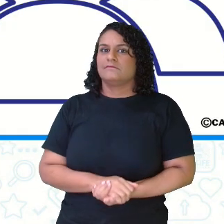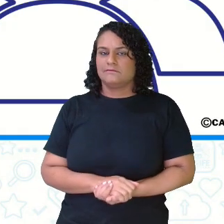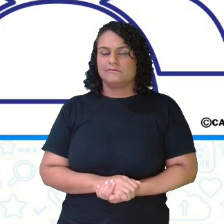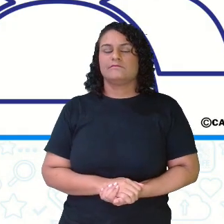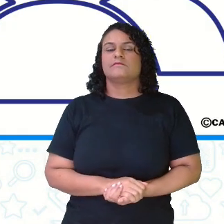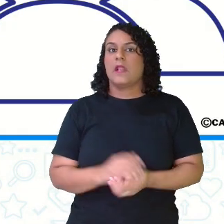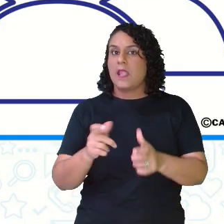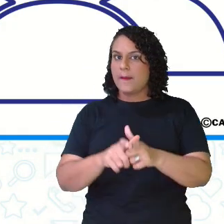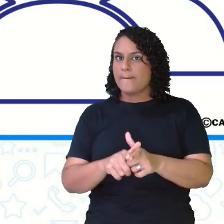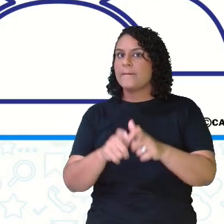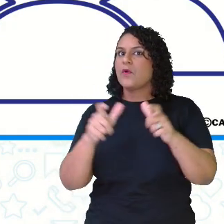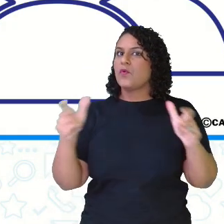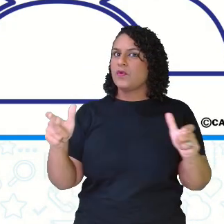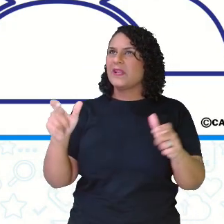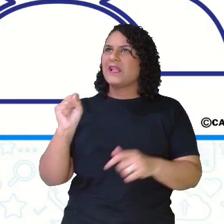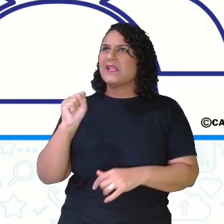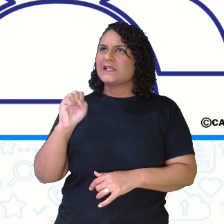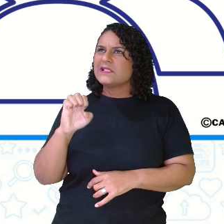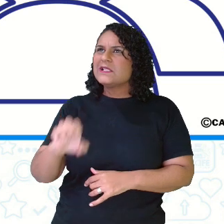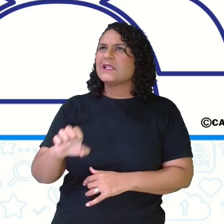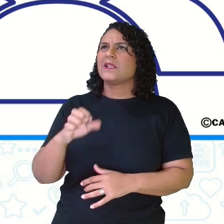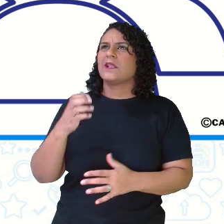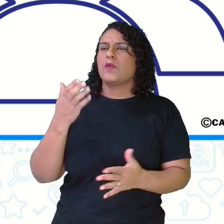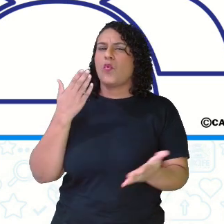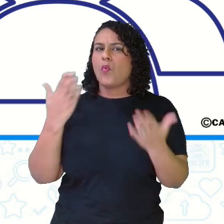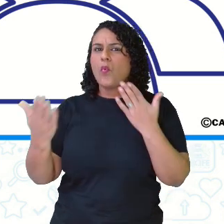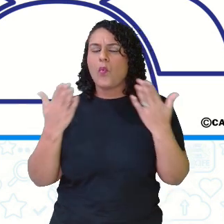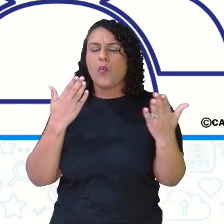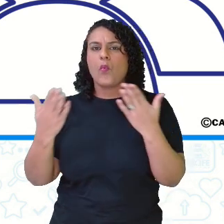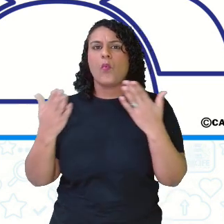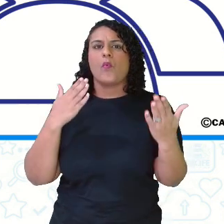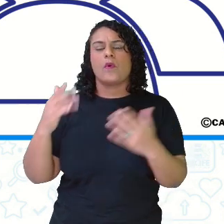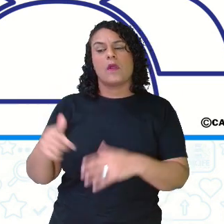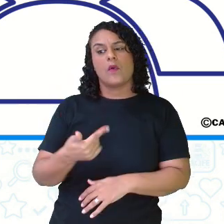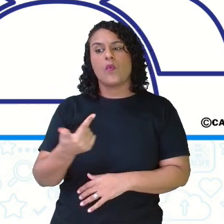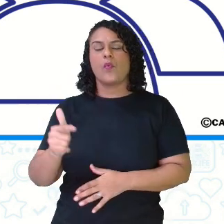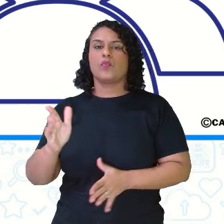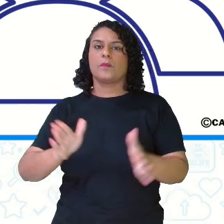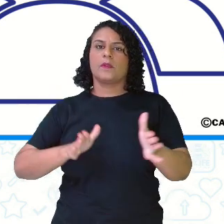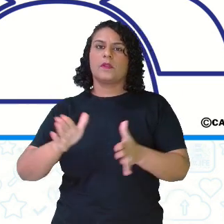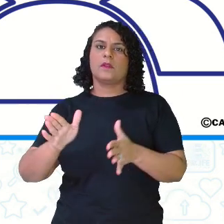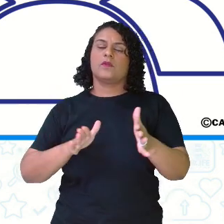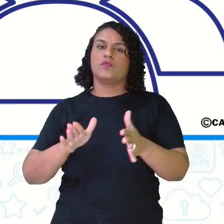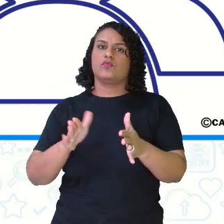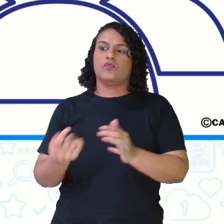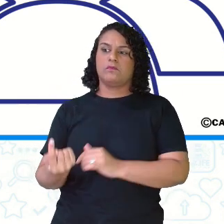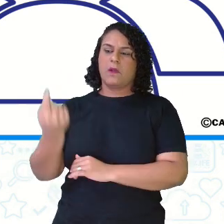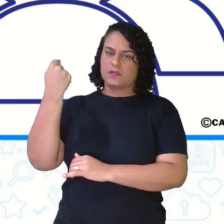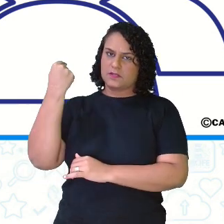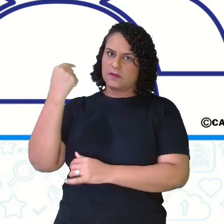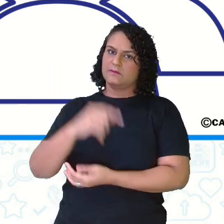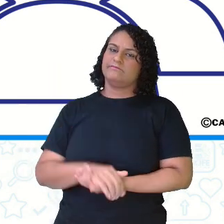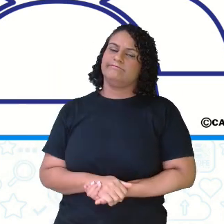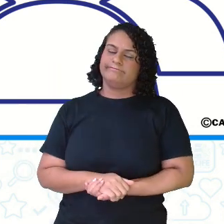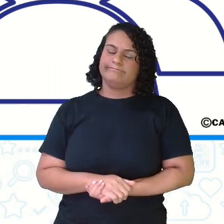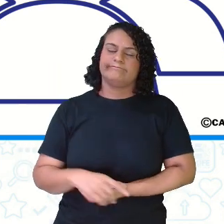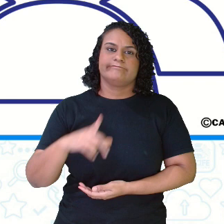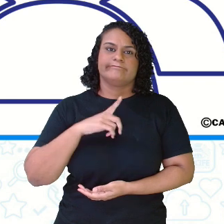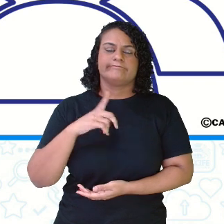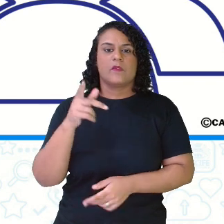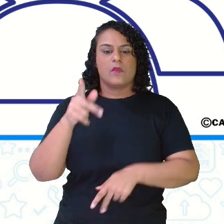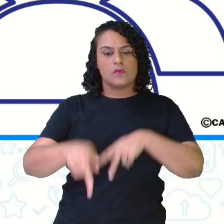uma grande maioria comparado a outros períodos da nossa história. Então nós temos os